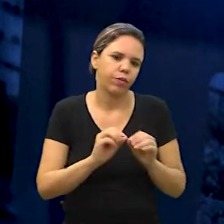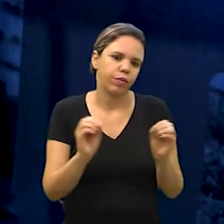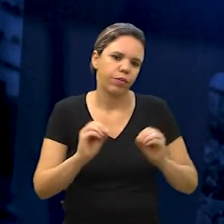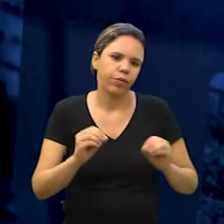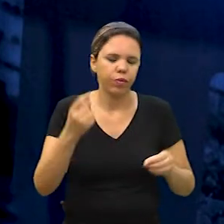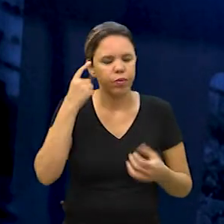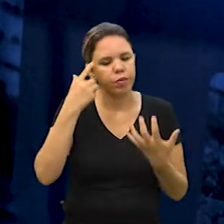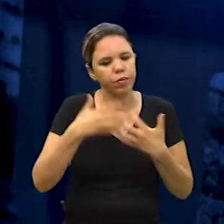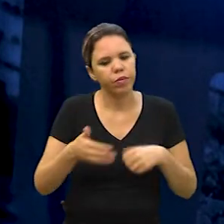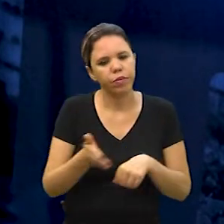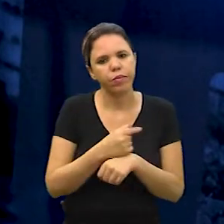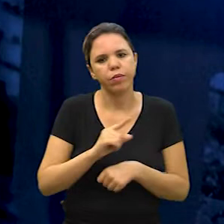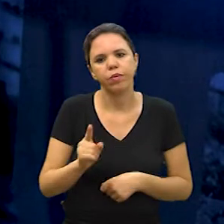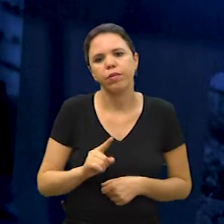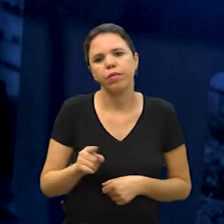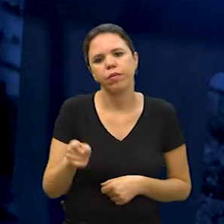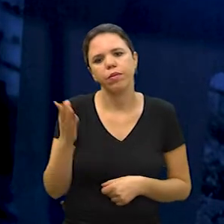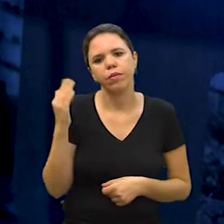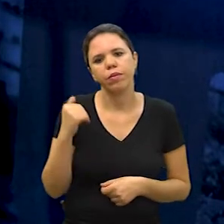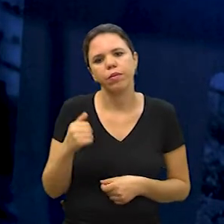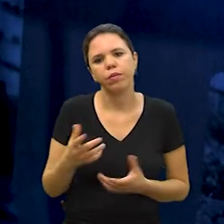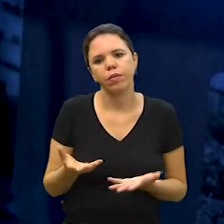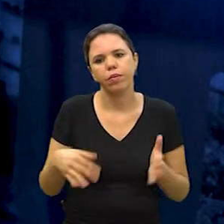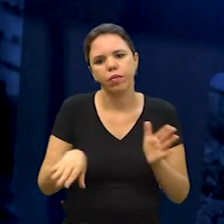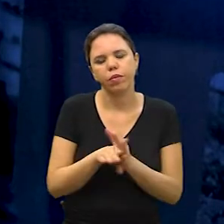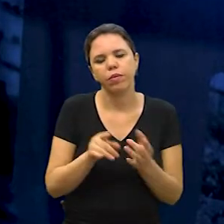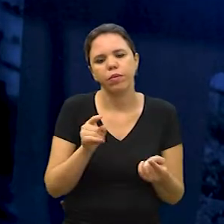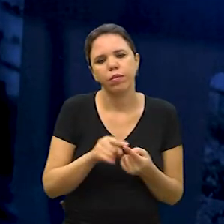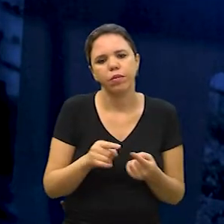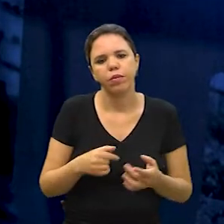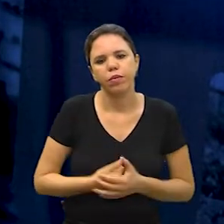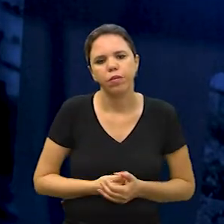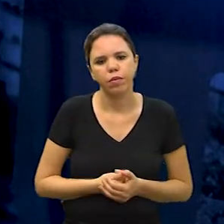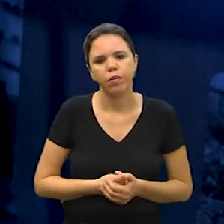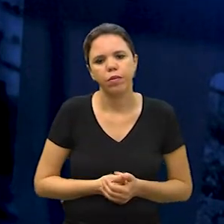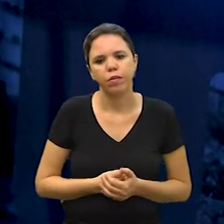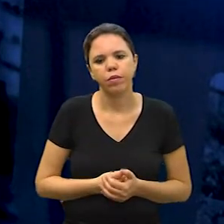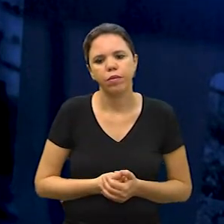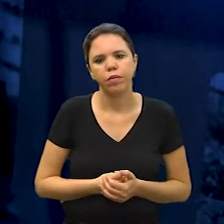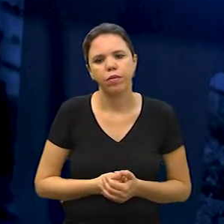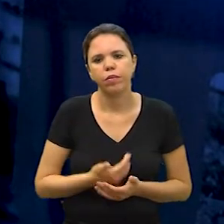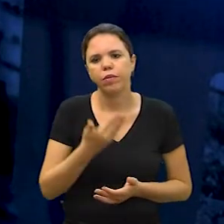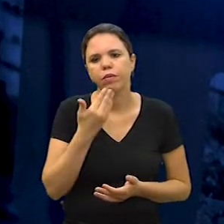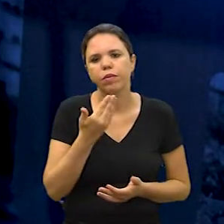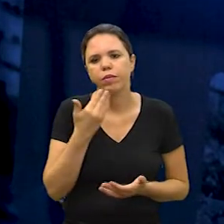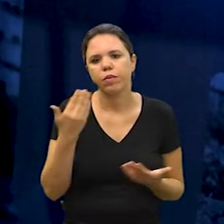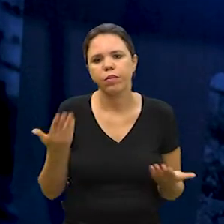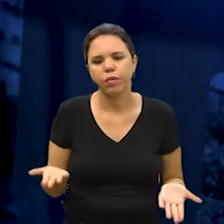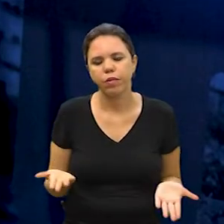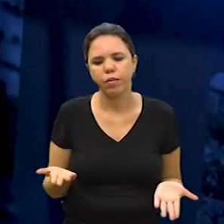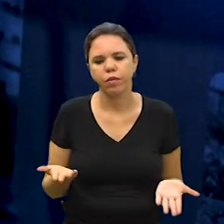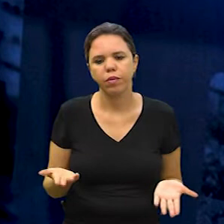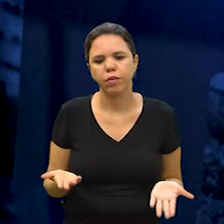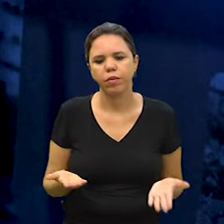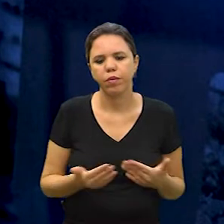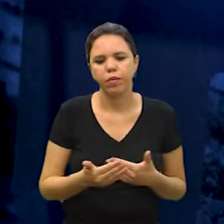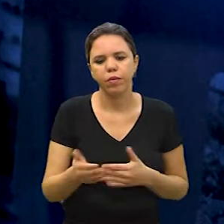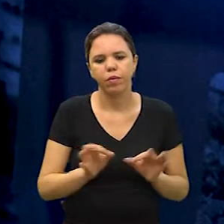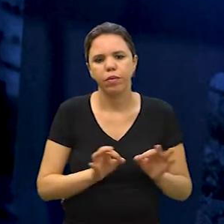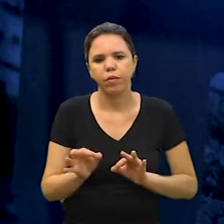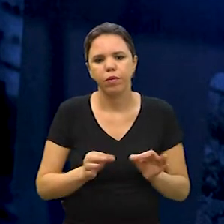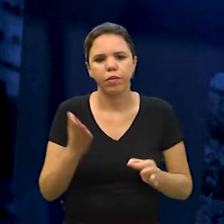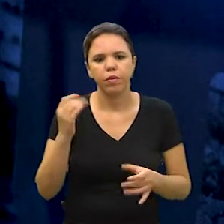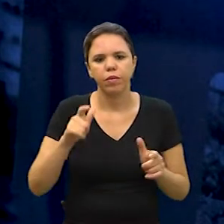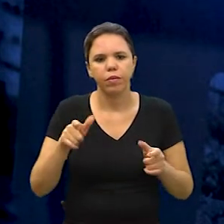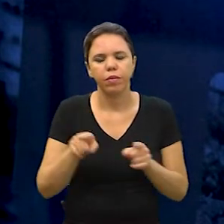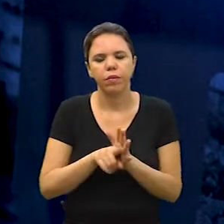sem pensar antes. Se você sabe o caminho que você quer chegar, o destino, fica mais fácil. Então, o primeiro passo é planejar, saber